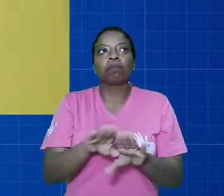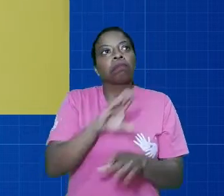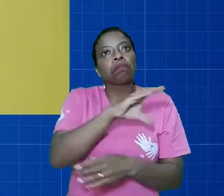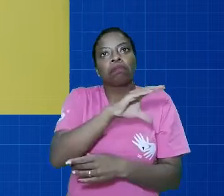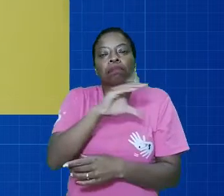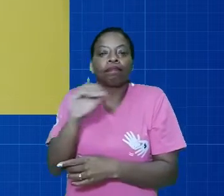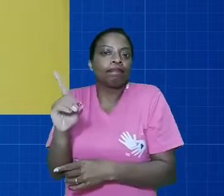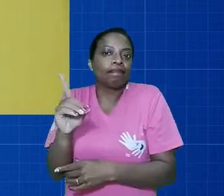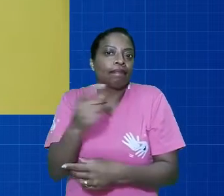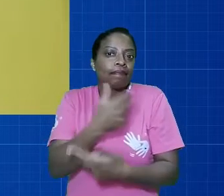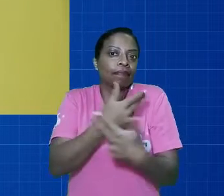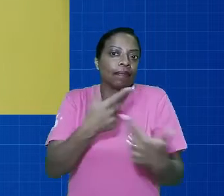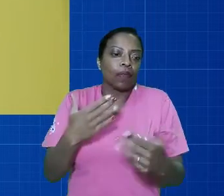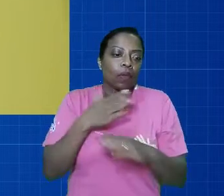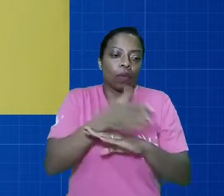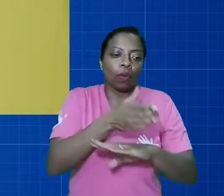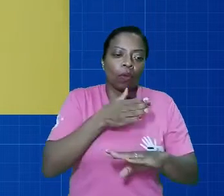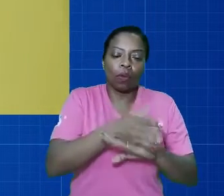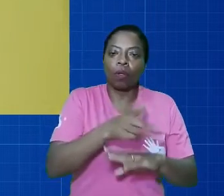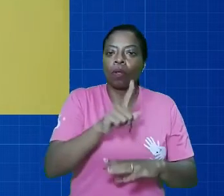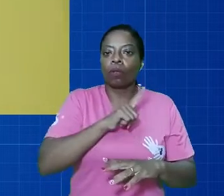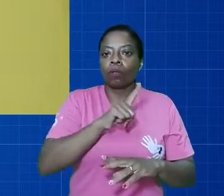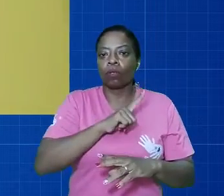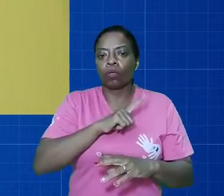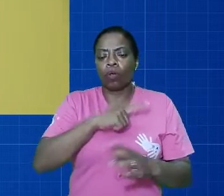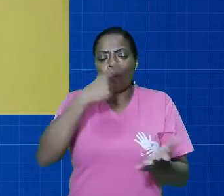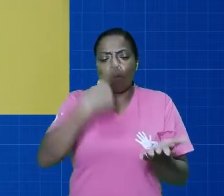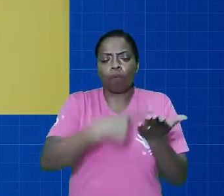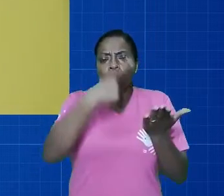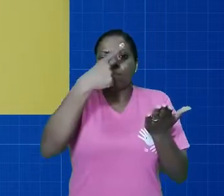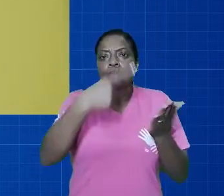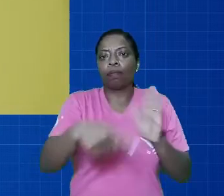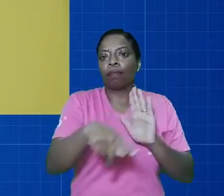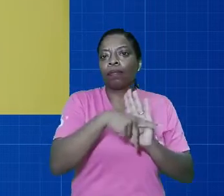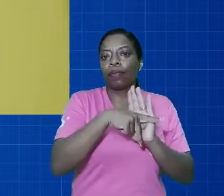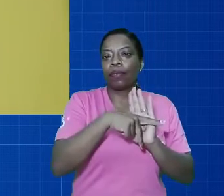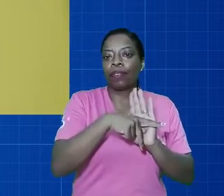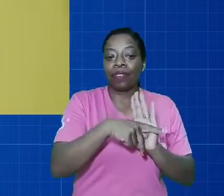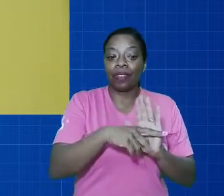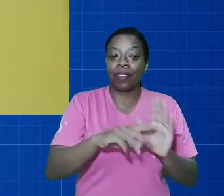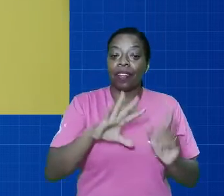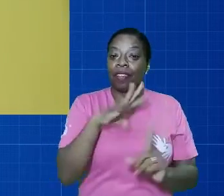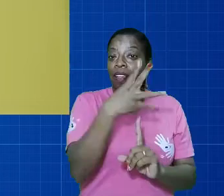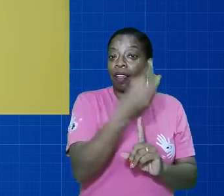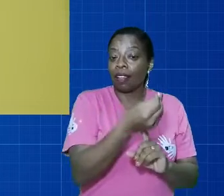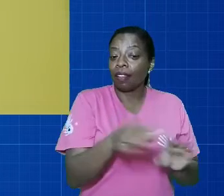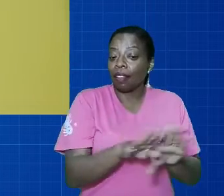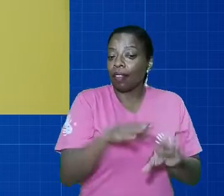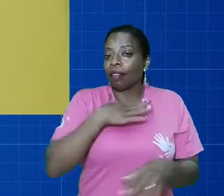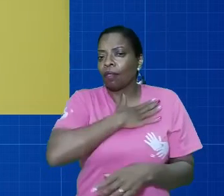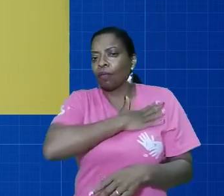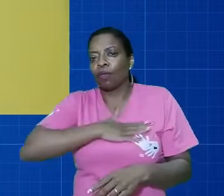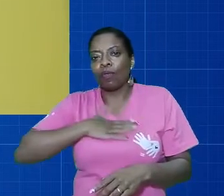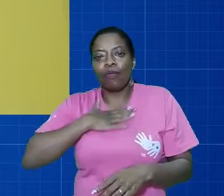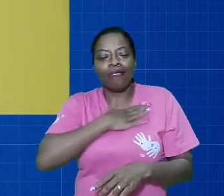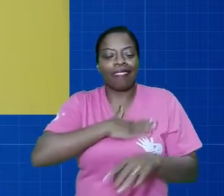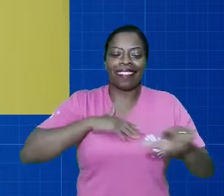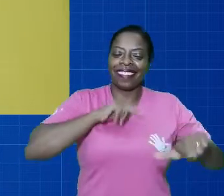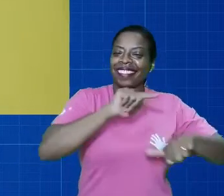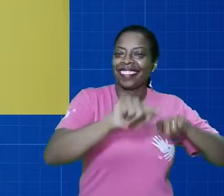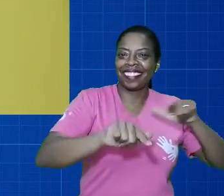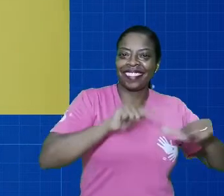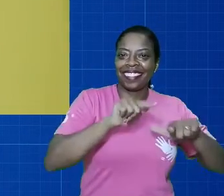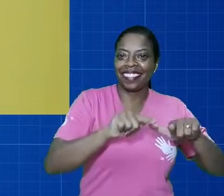esse compromisso, né, com a arte, e as pessoas gostavam do que faziam, né? Então foi um sonho sonhado